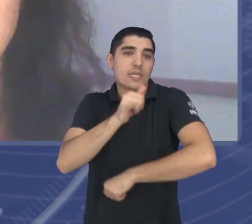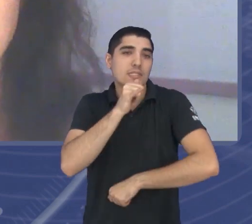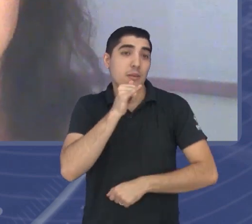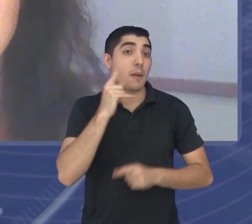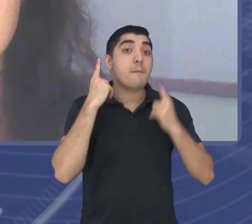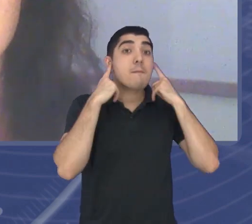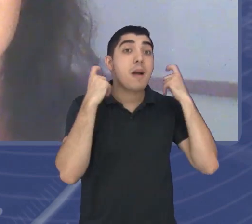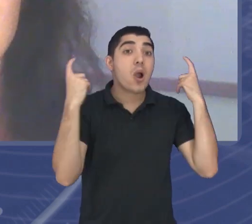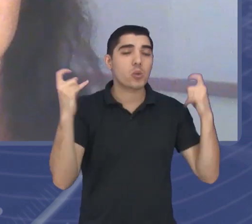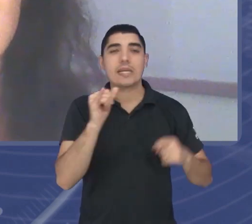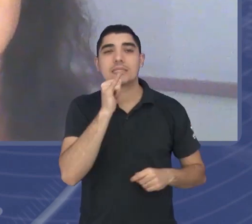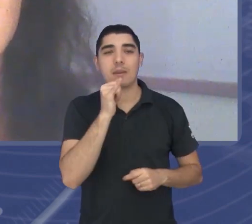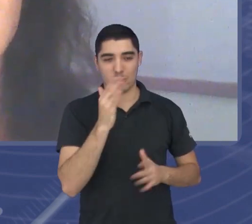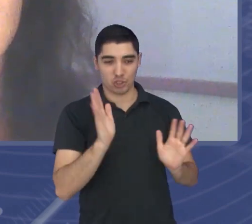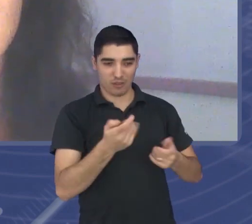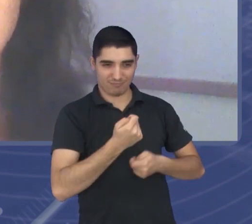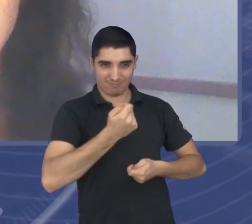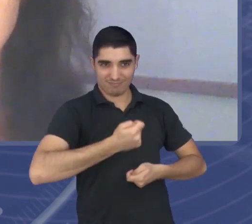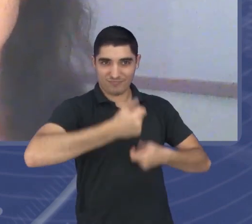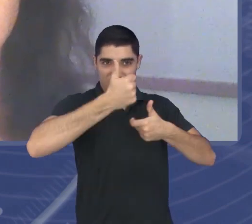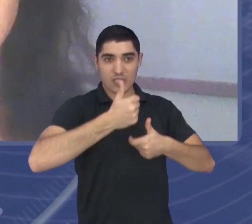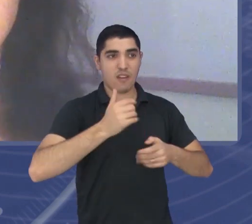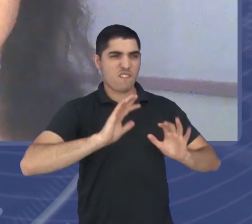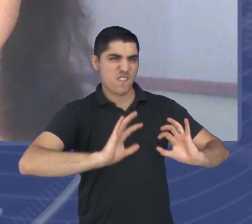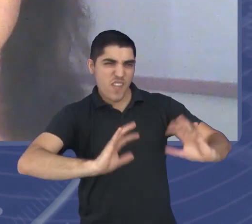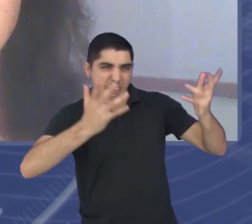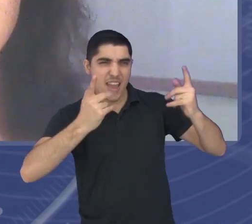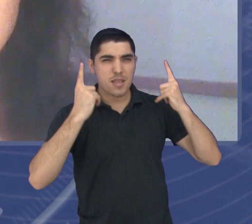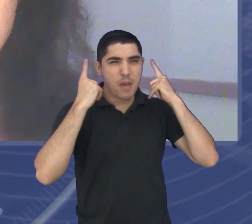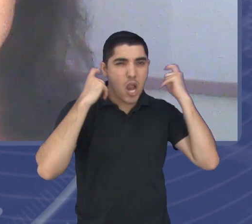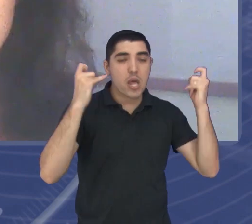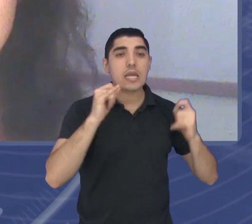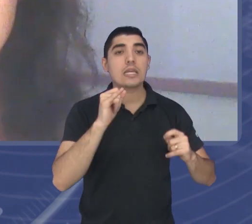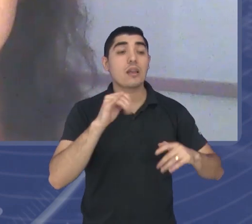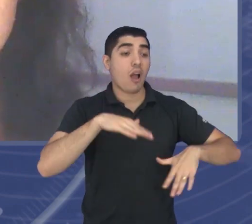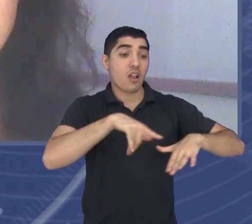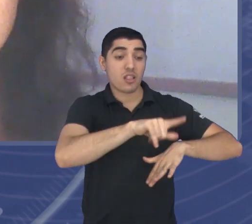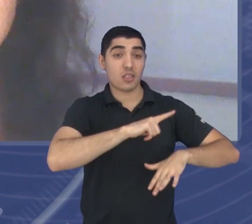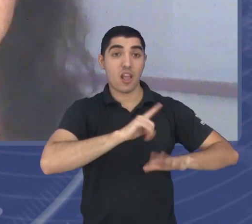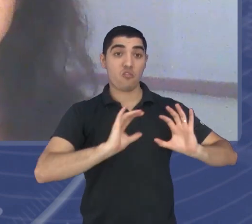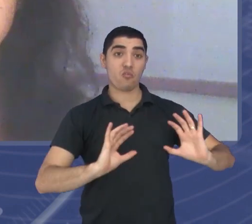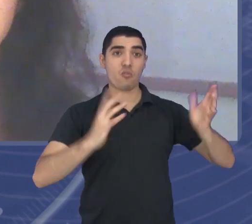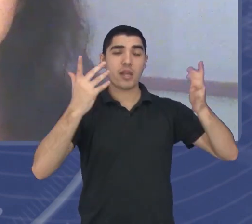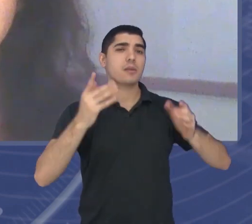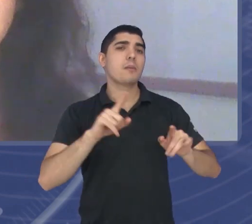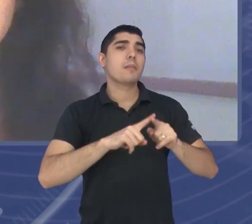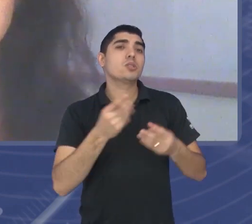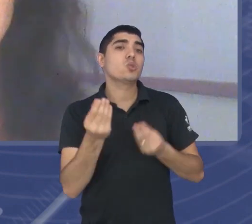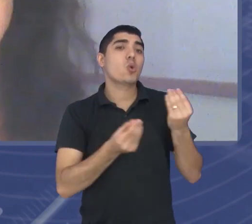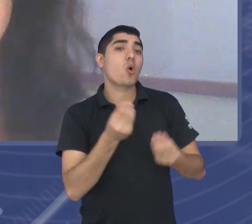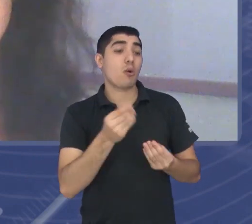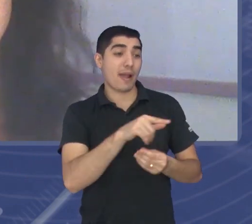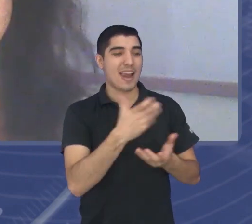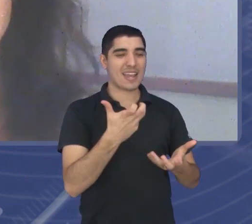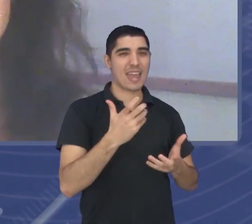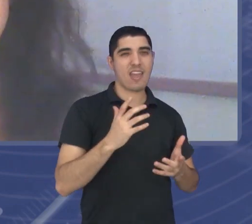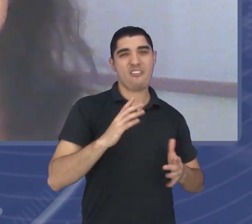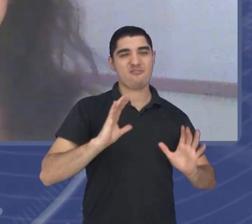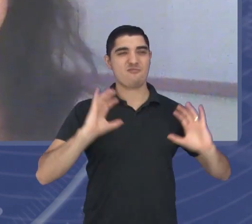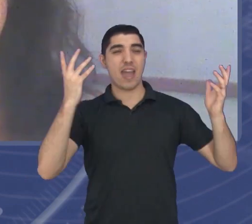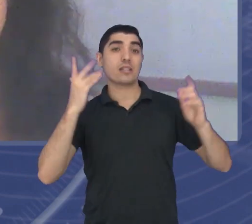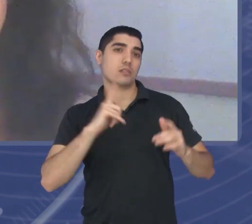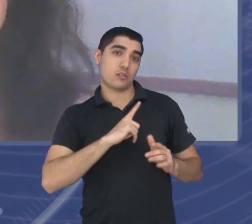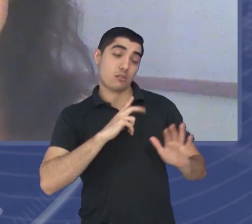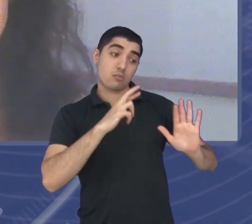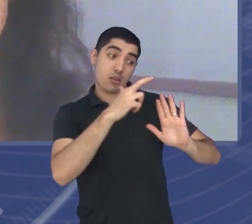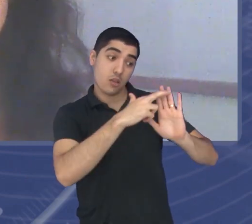pessoas fazem festa e o ano inteiro, né, aniversário, de repente vai comemorar. Como lidar com isso? A gente sabe que tem regras de horários,